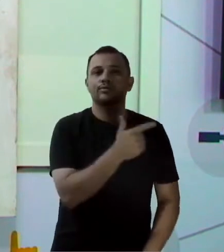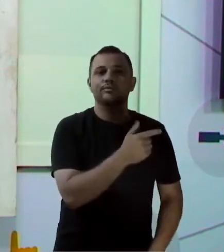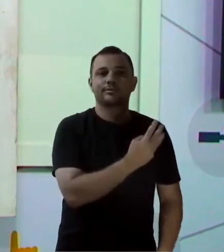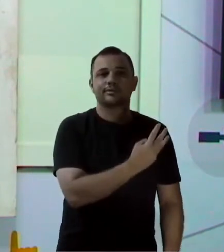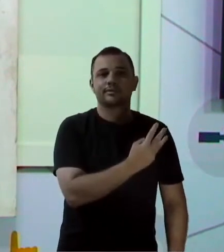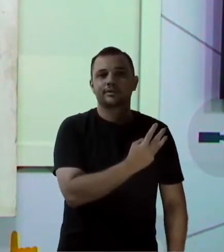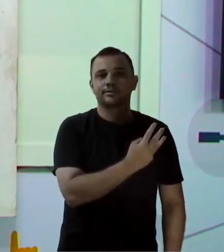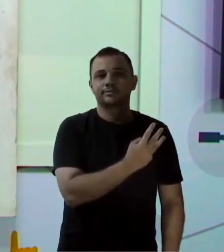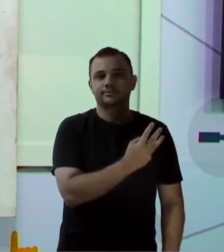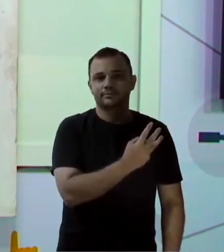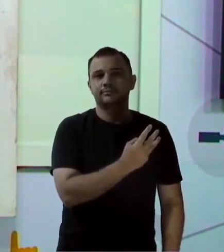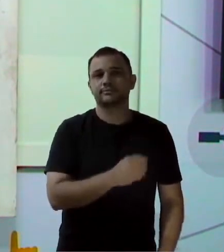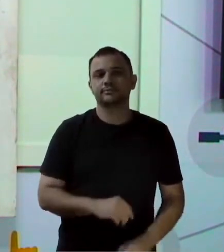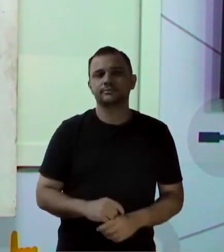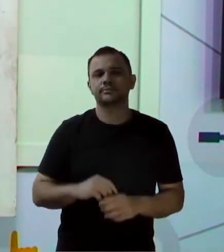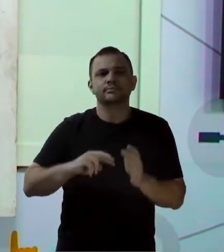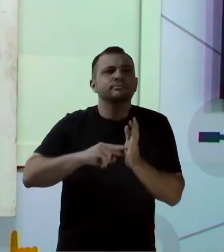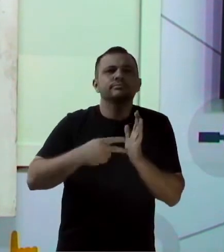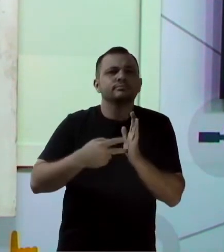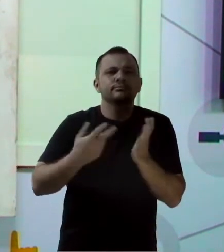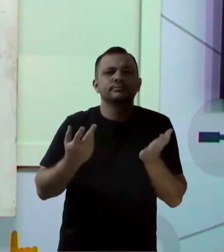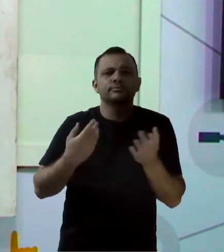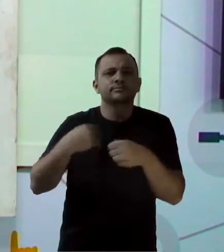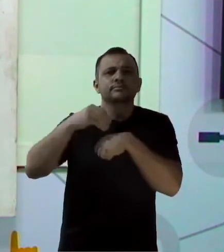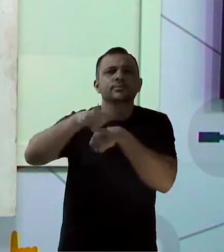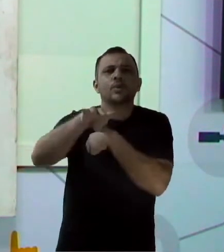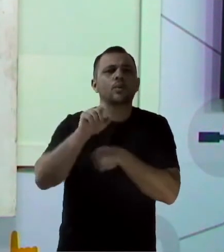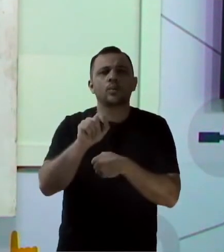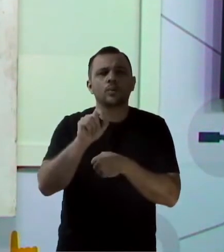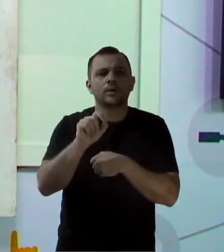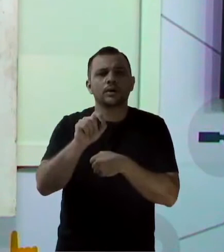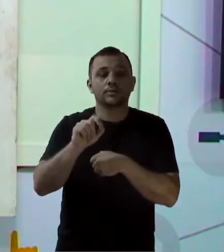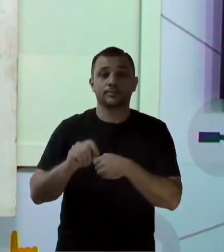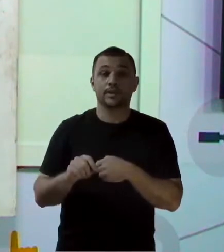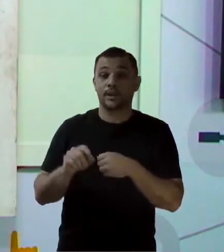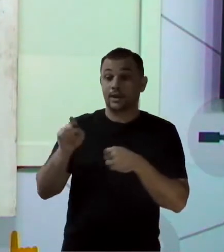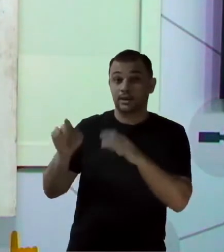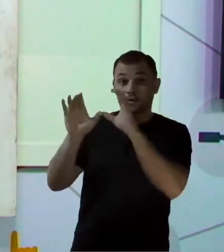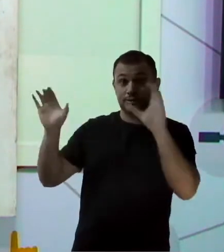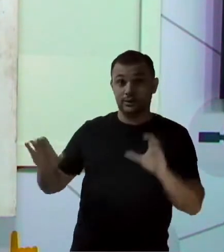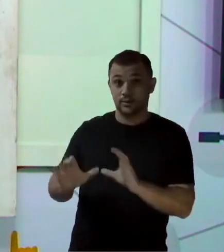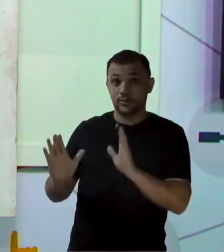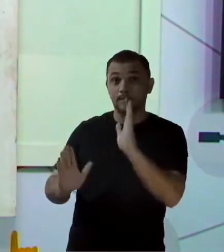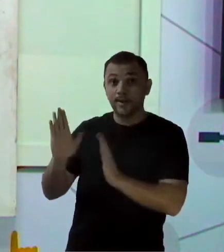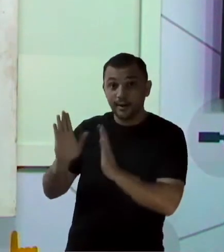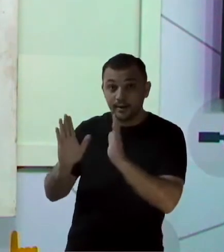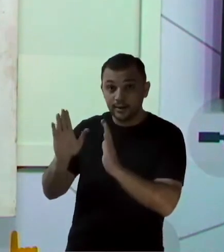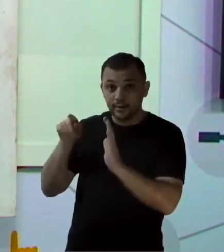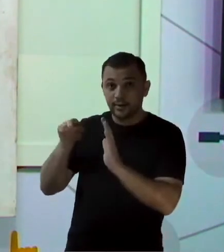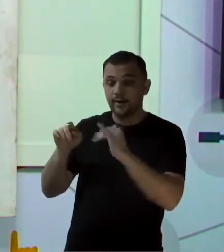gente tem? Qual é a mensagem que eu estou passando para os senhores? Que, em paralelo, a resistência ela